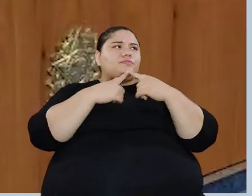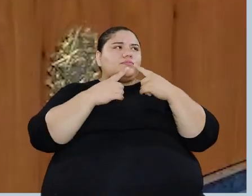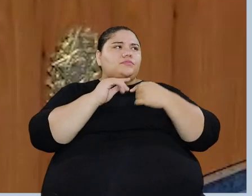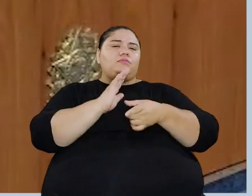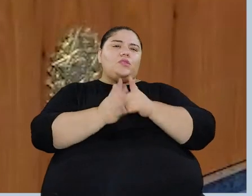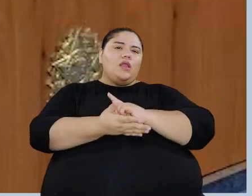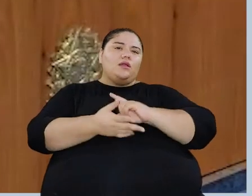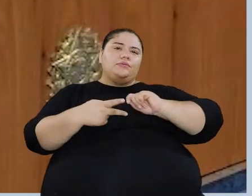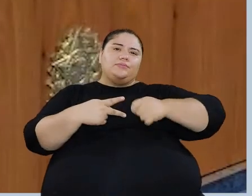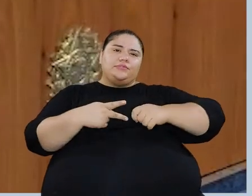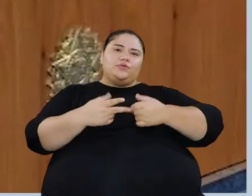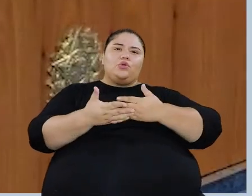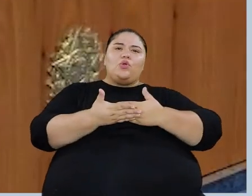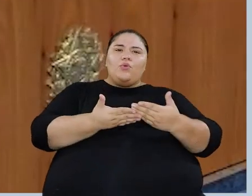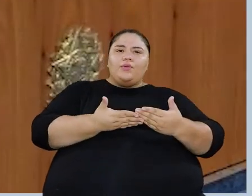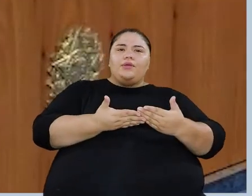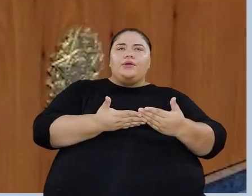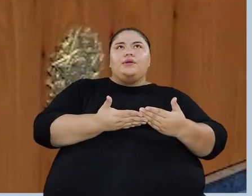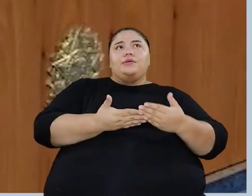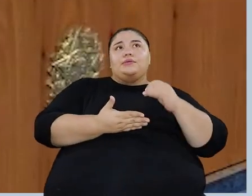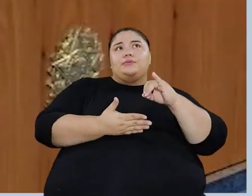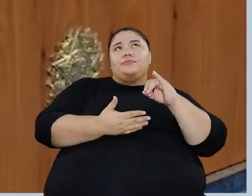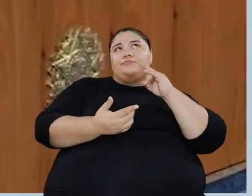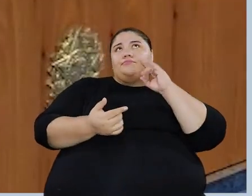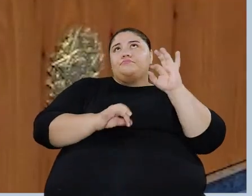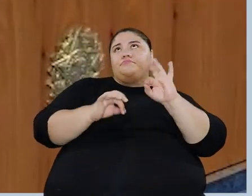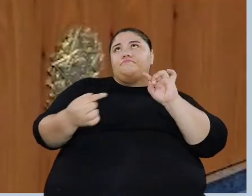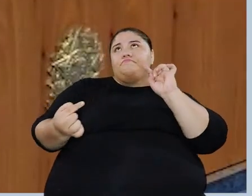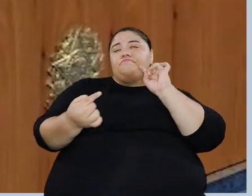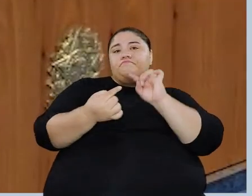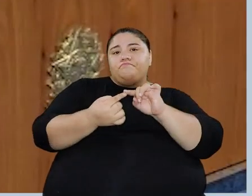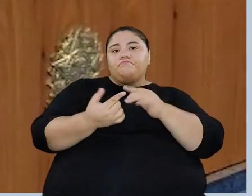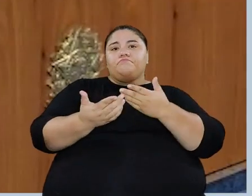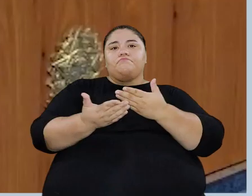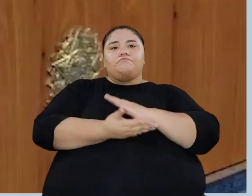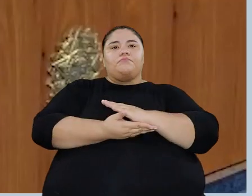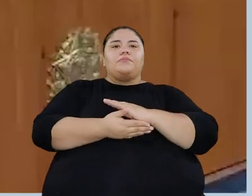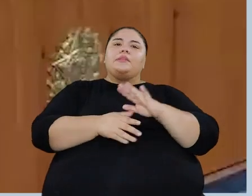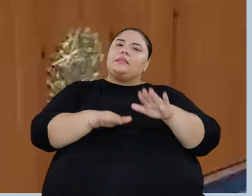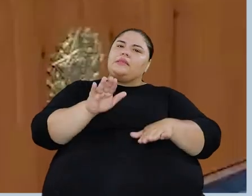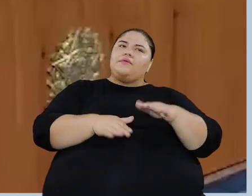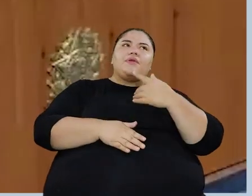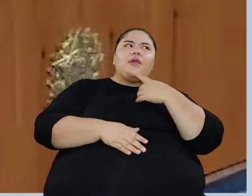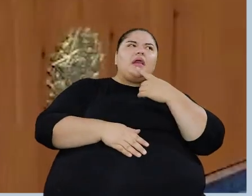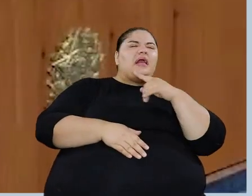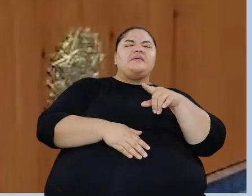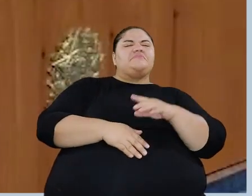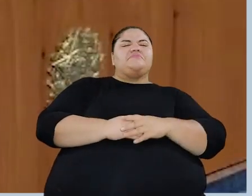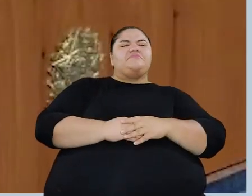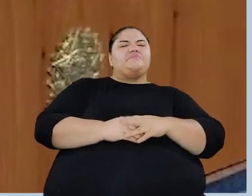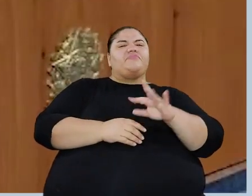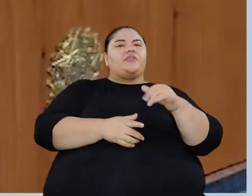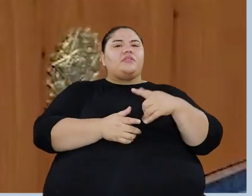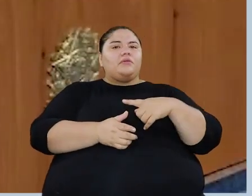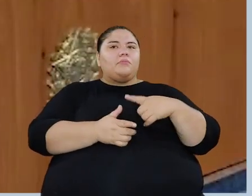se fazia ao PIX no passado, né, se ele tivesse sido projetado e depois entrado em vigor, talvez muitas críticas dissessem, isso vai dar imagem aí